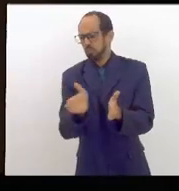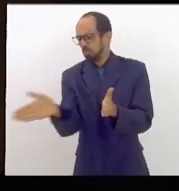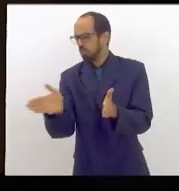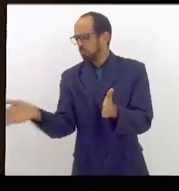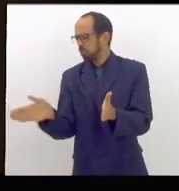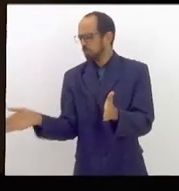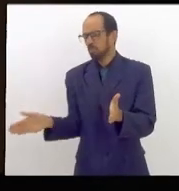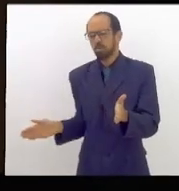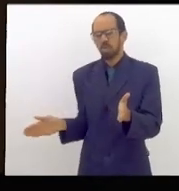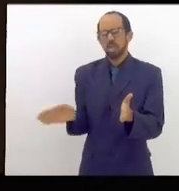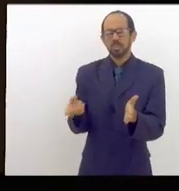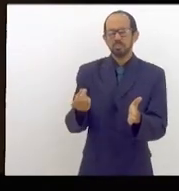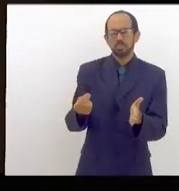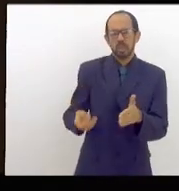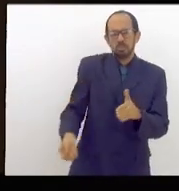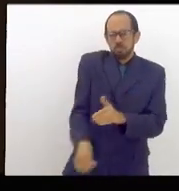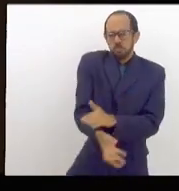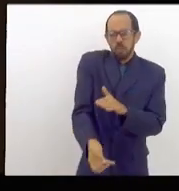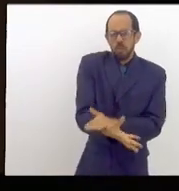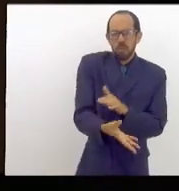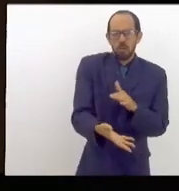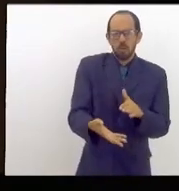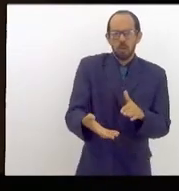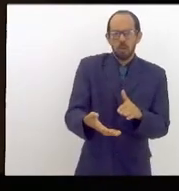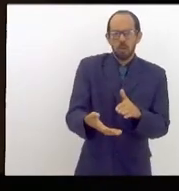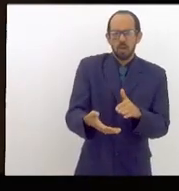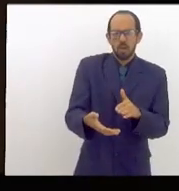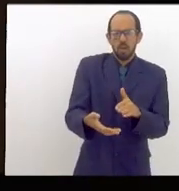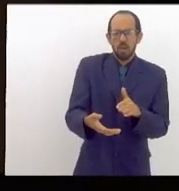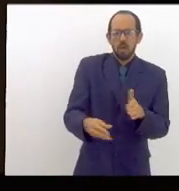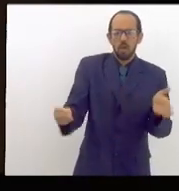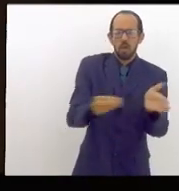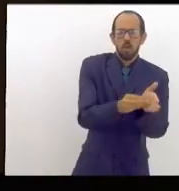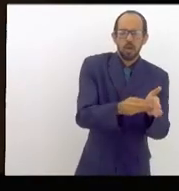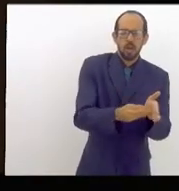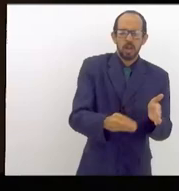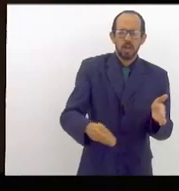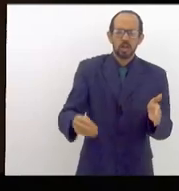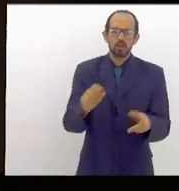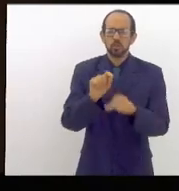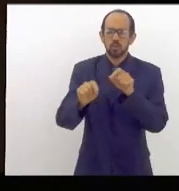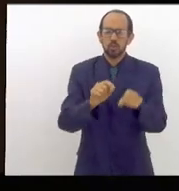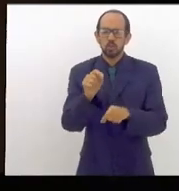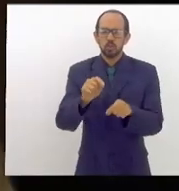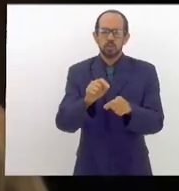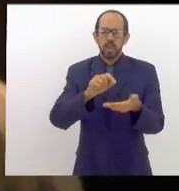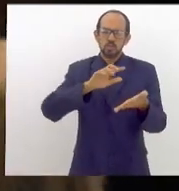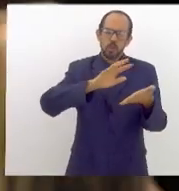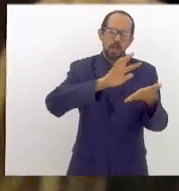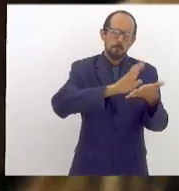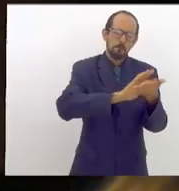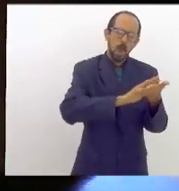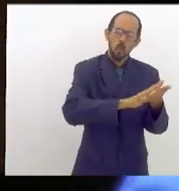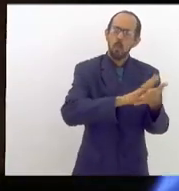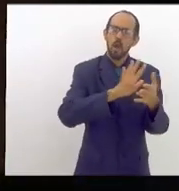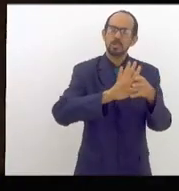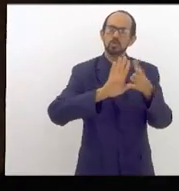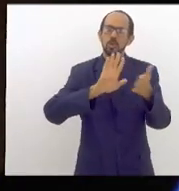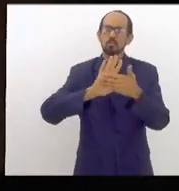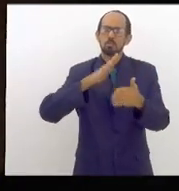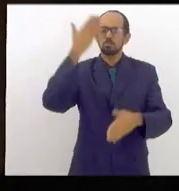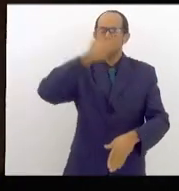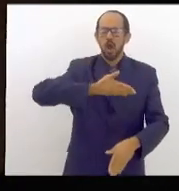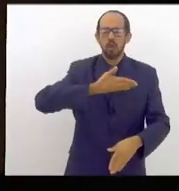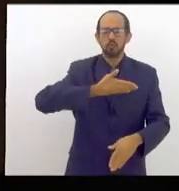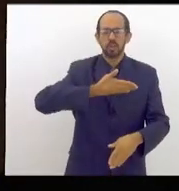monumentais Deixando as suas digitais escancaradas nesse escândalo seguramente